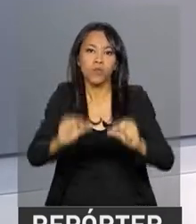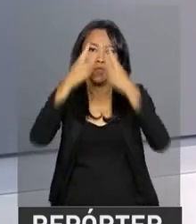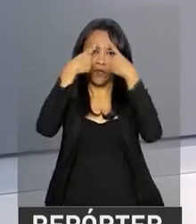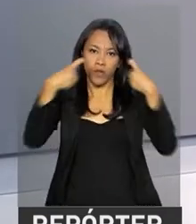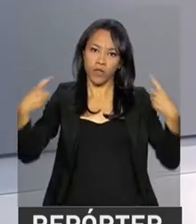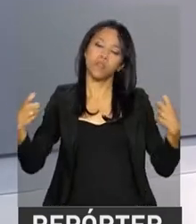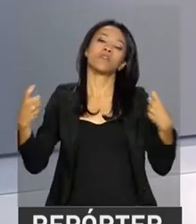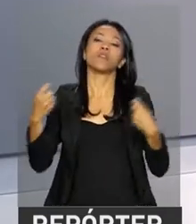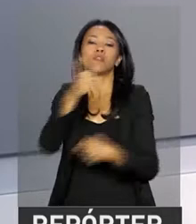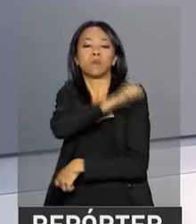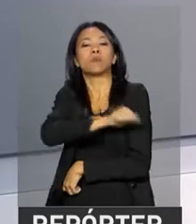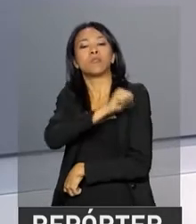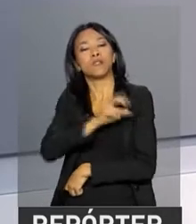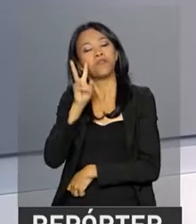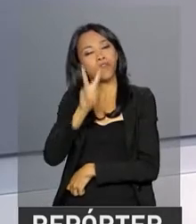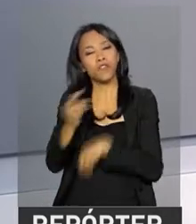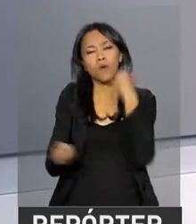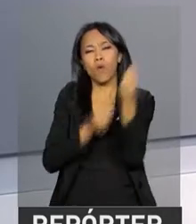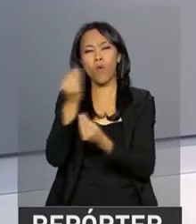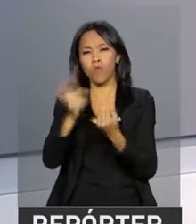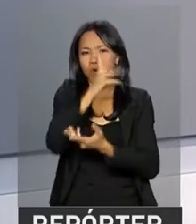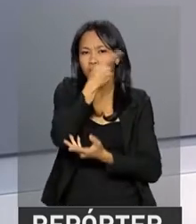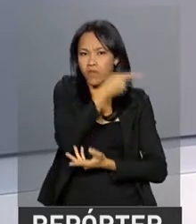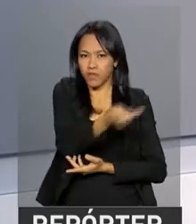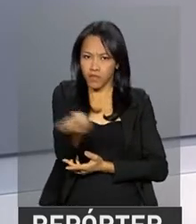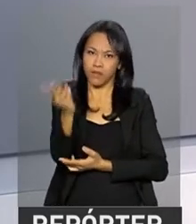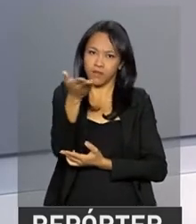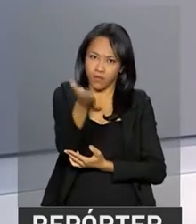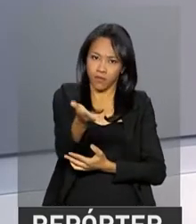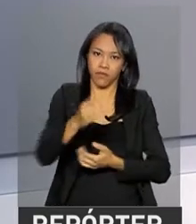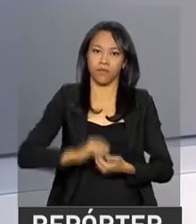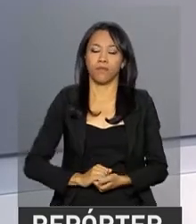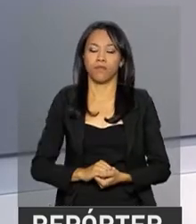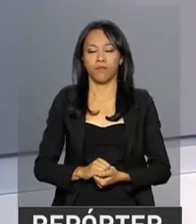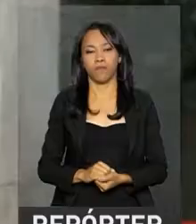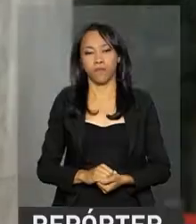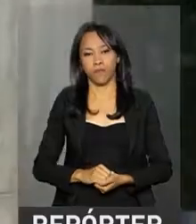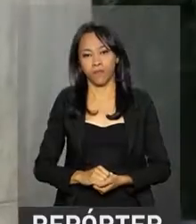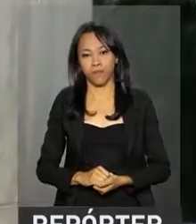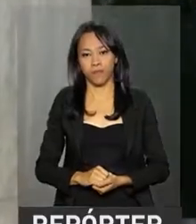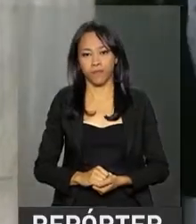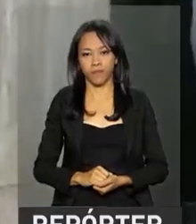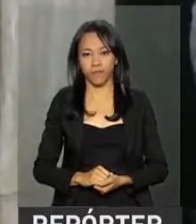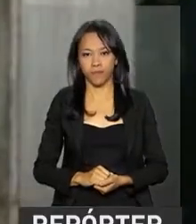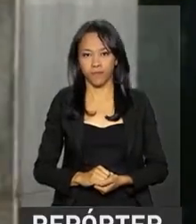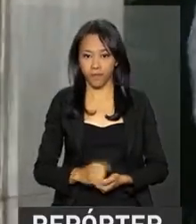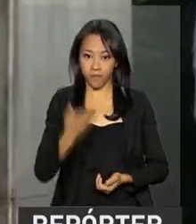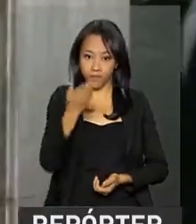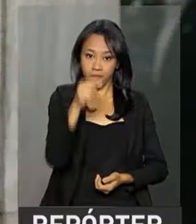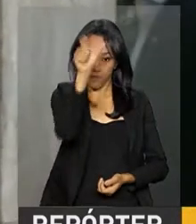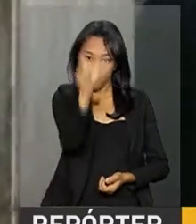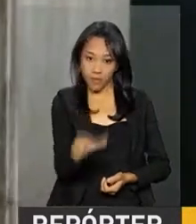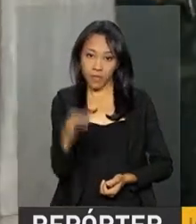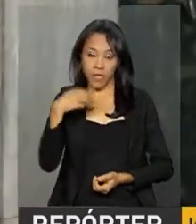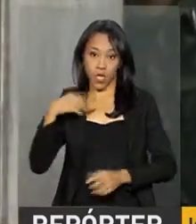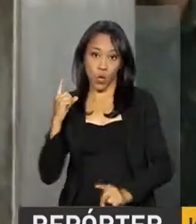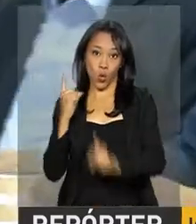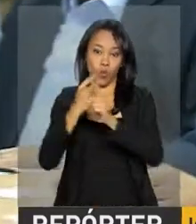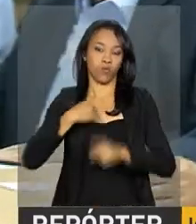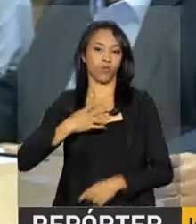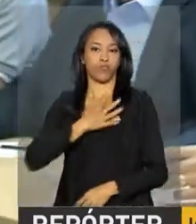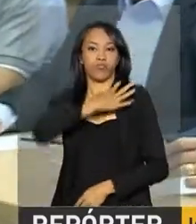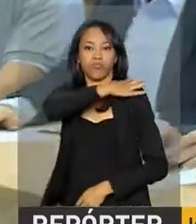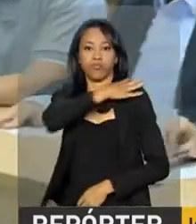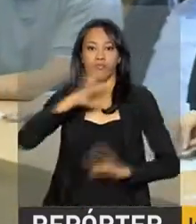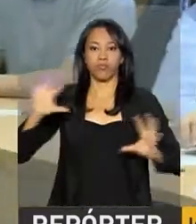carioca vamos ver como foi essa visita da reportagem de natália melo encontro com oficiais das forças